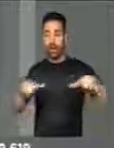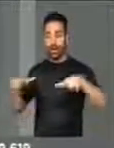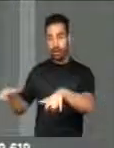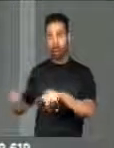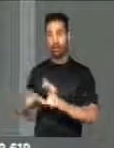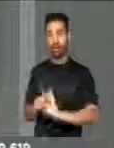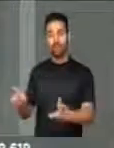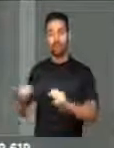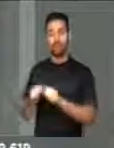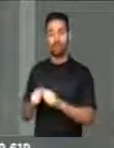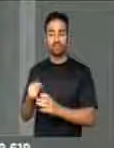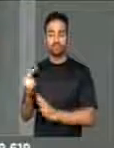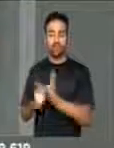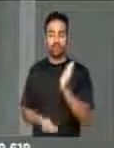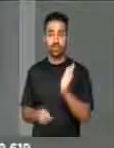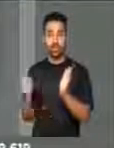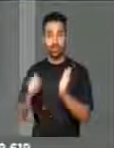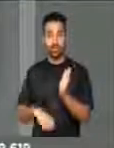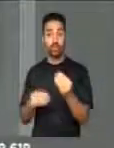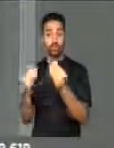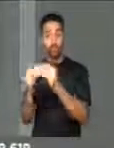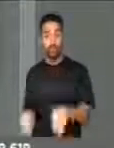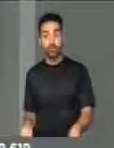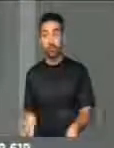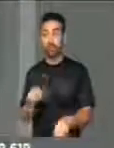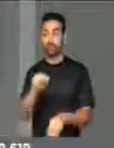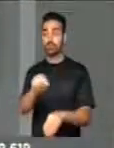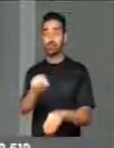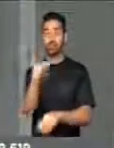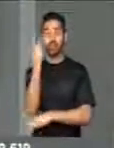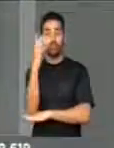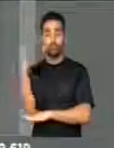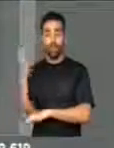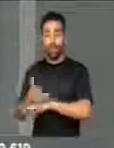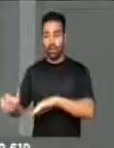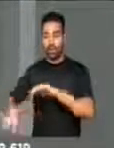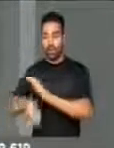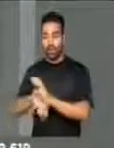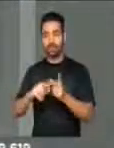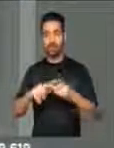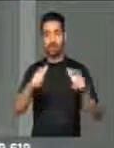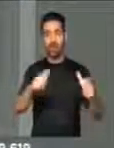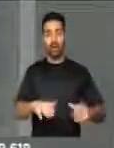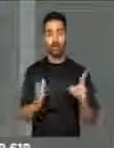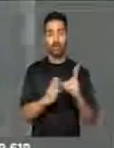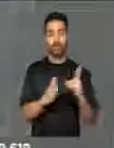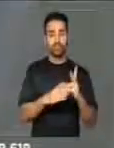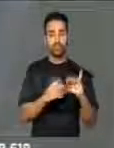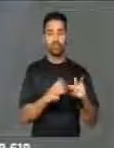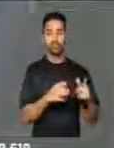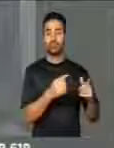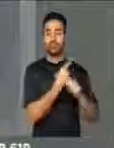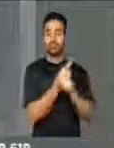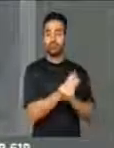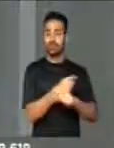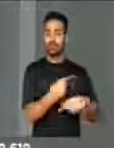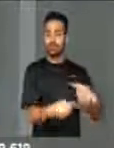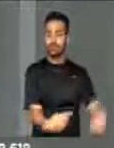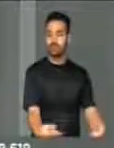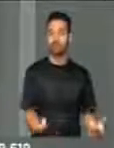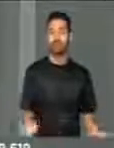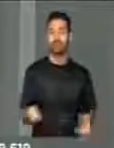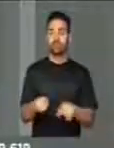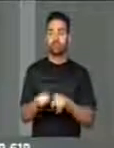projetos, que pode comprometer a proteção ao meio ambiente, às áreas indígenas, quilombolas e aos ribeirinhos. Ou